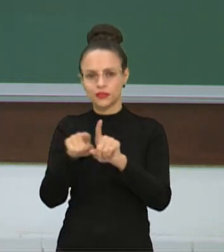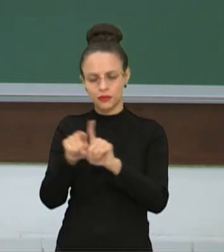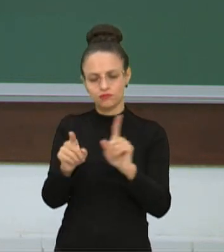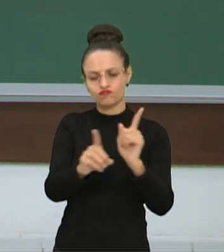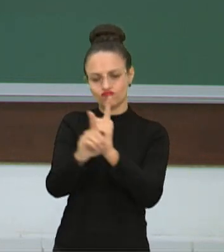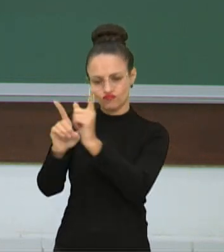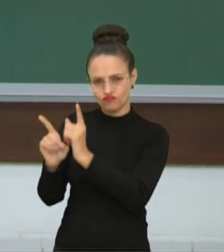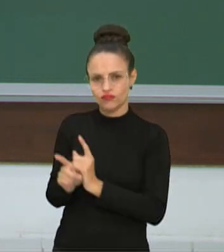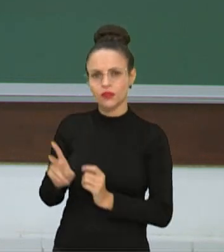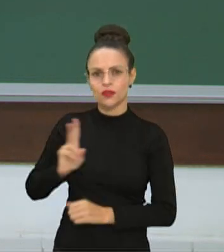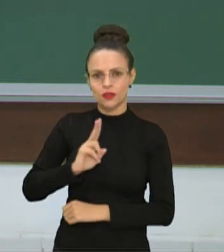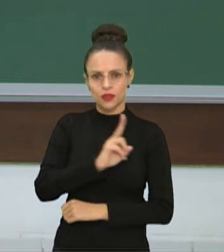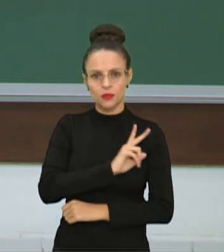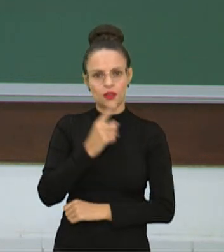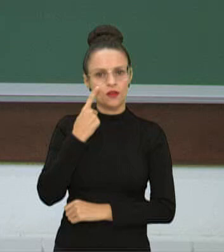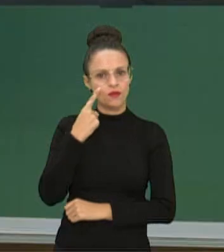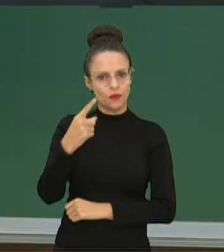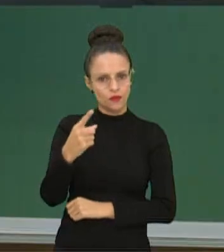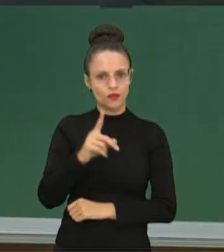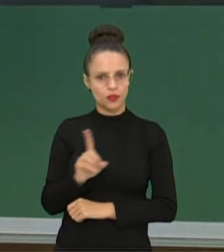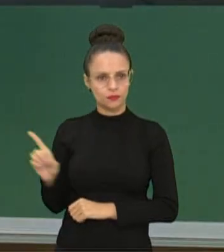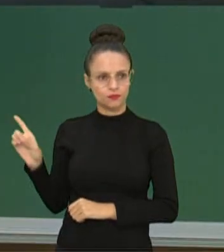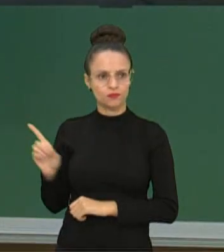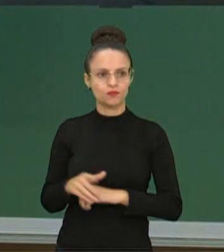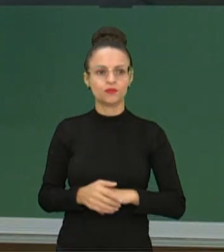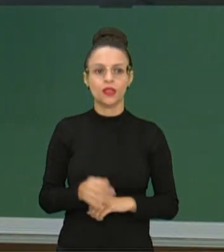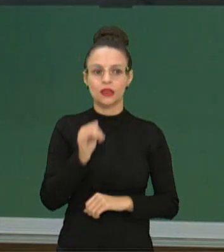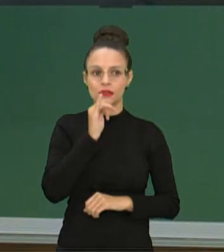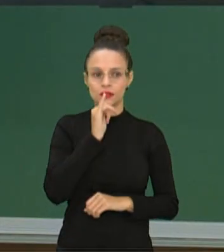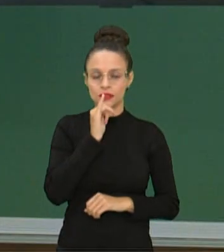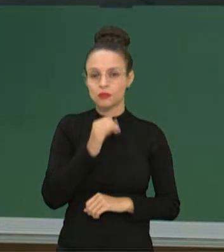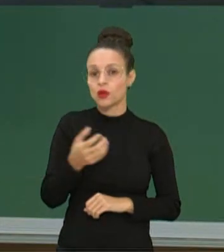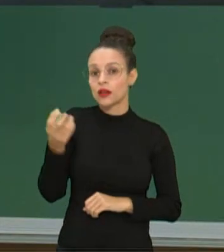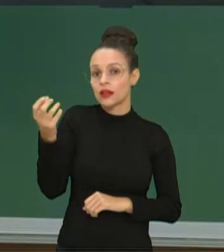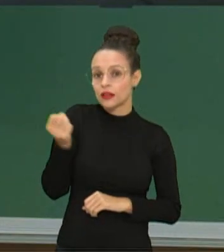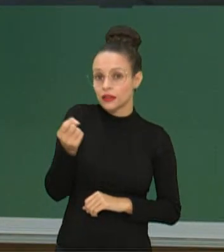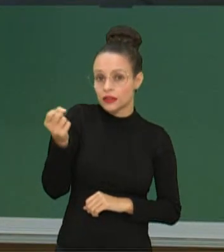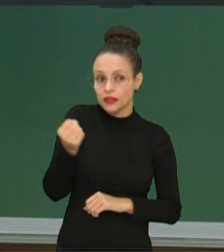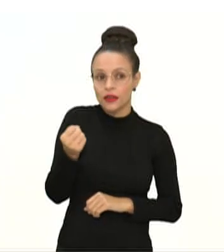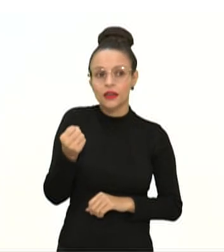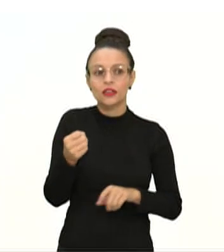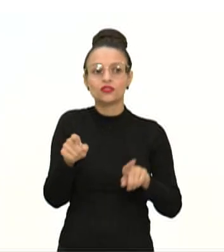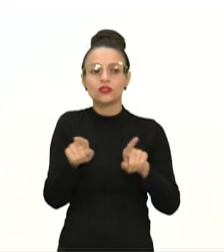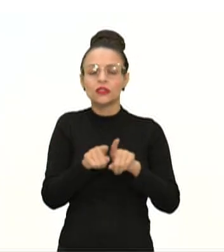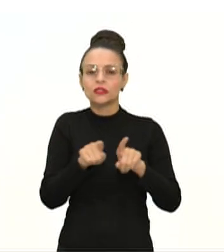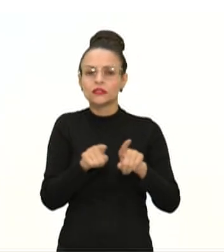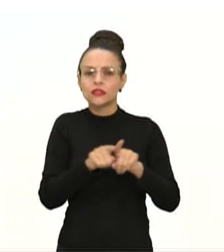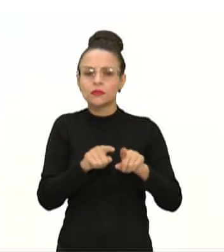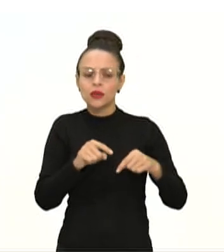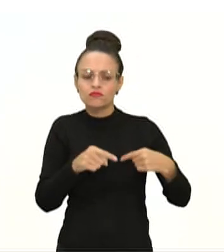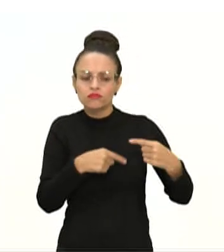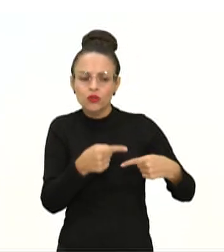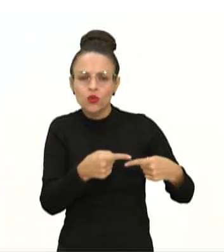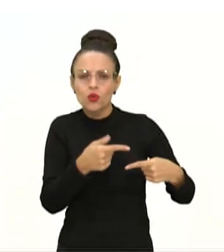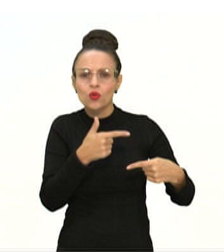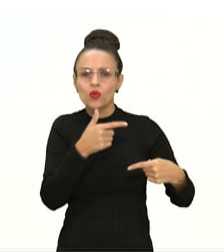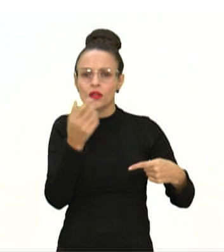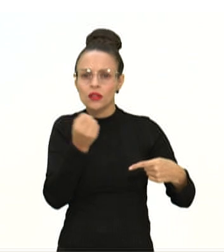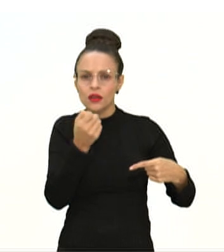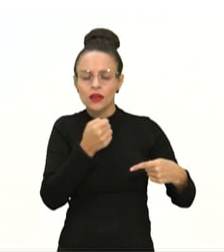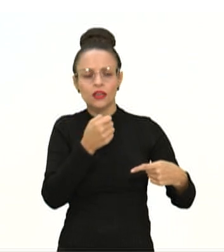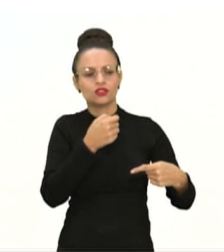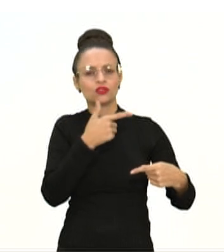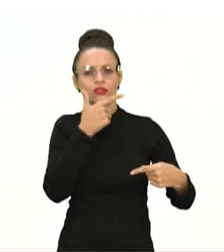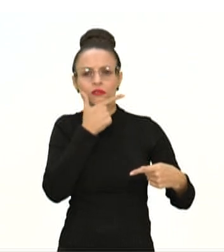Ao longo dessa aula. Vamos ver aqui, por exemplo, em leite, em derivados de leite, como iogurtes, tá?